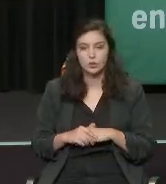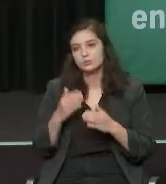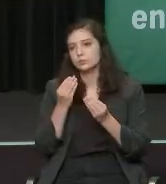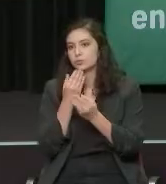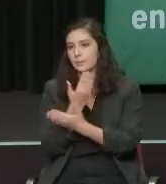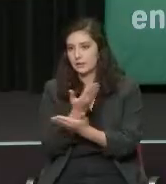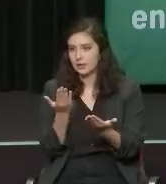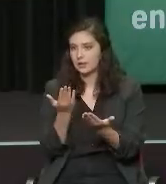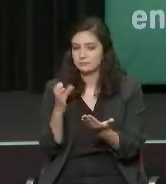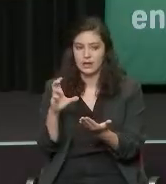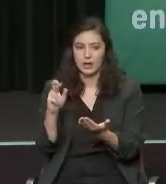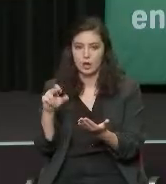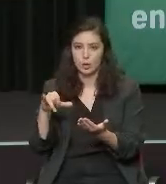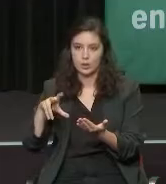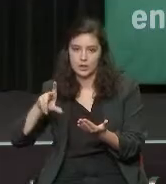Muito obrigada.